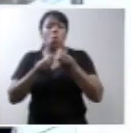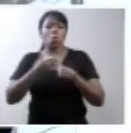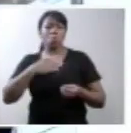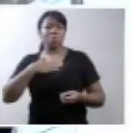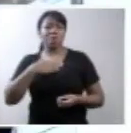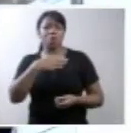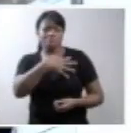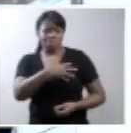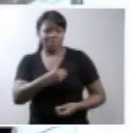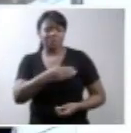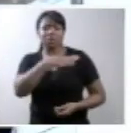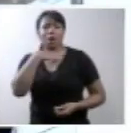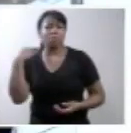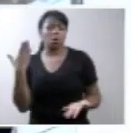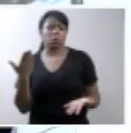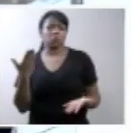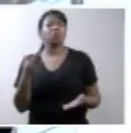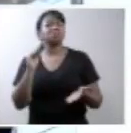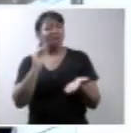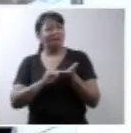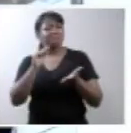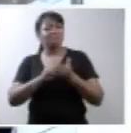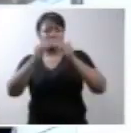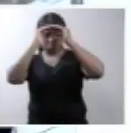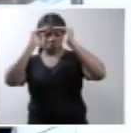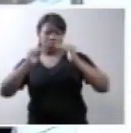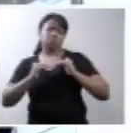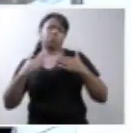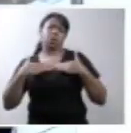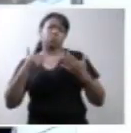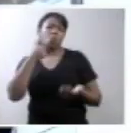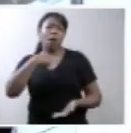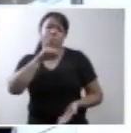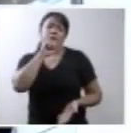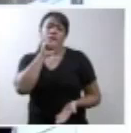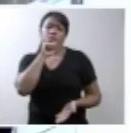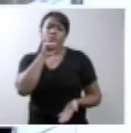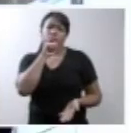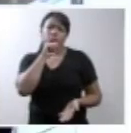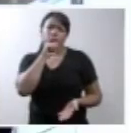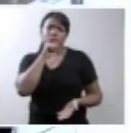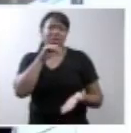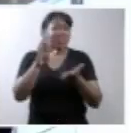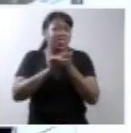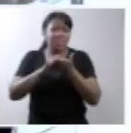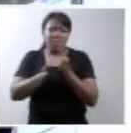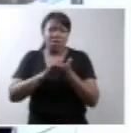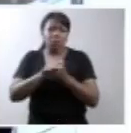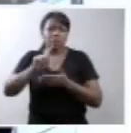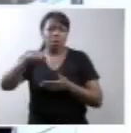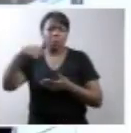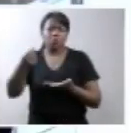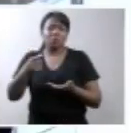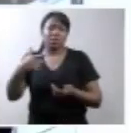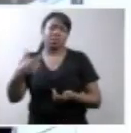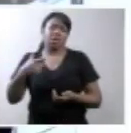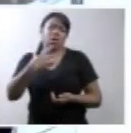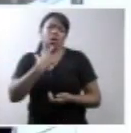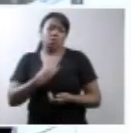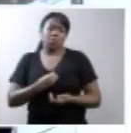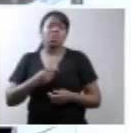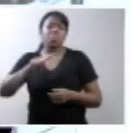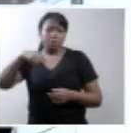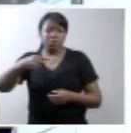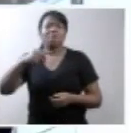meu filho está morto que eu sou um caixão ambulante Isso é uma falta de respeito à mãe que quer continuar com seu filho que não vai ter depois o